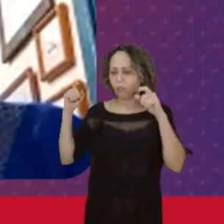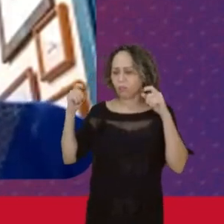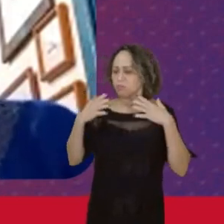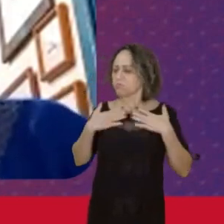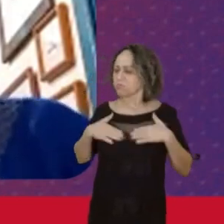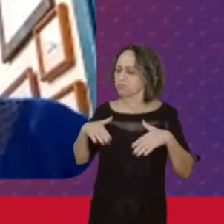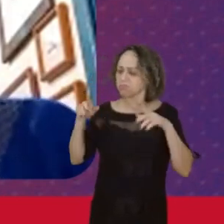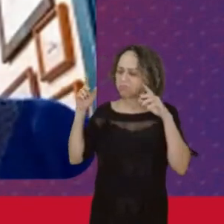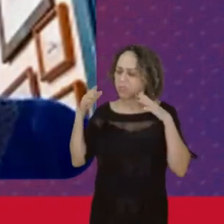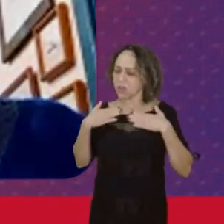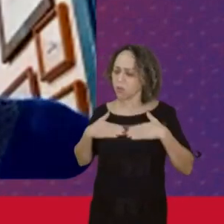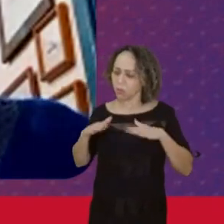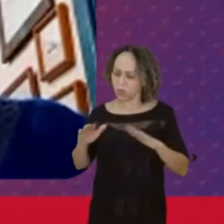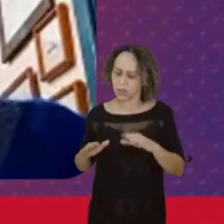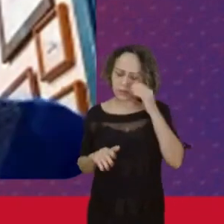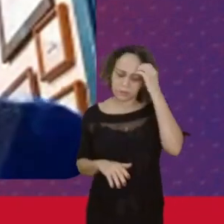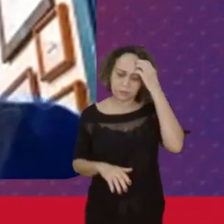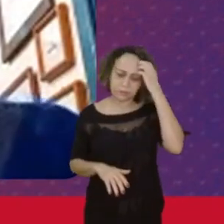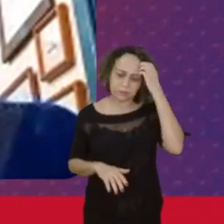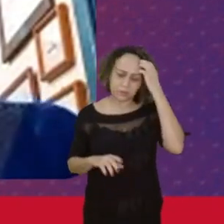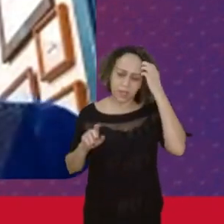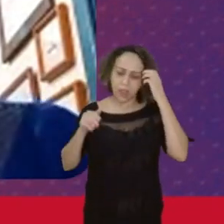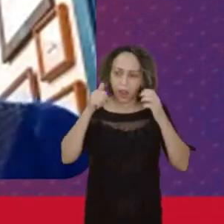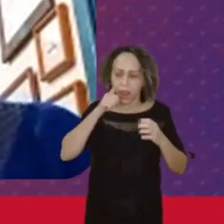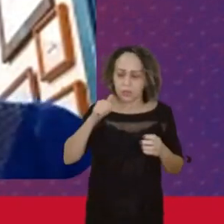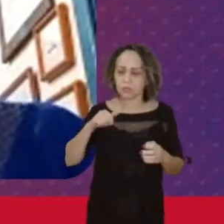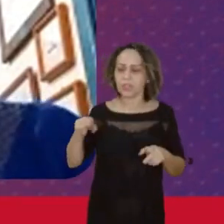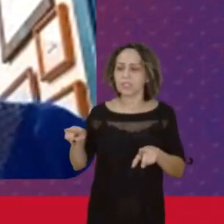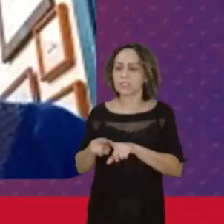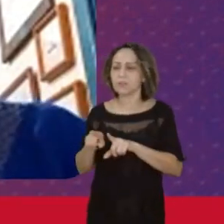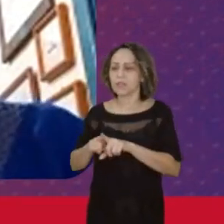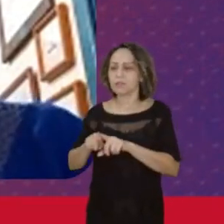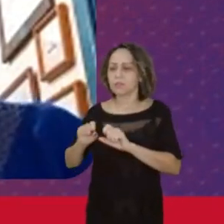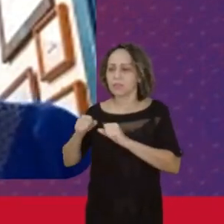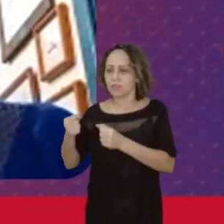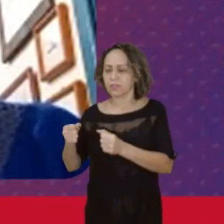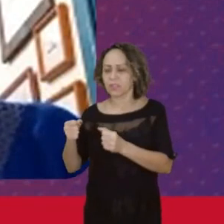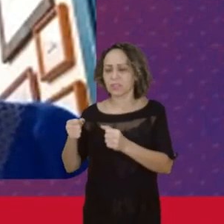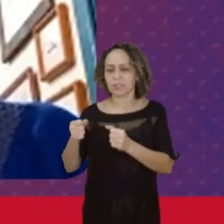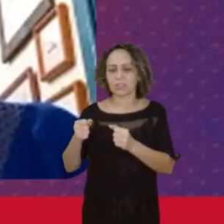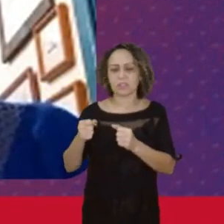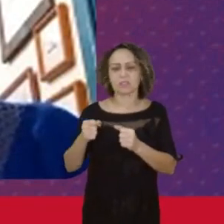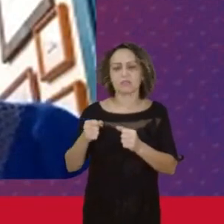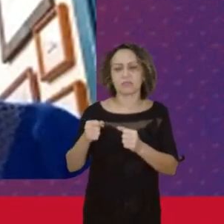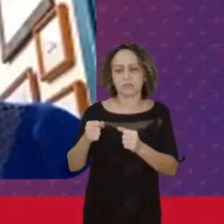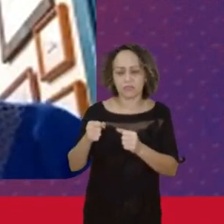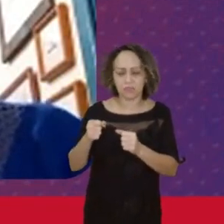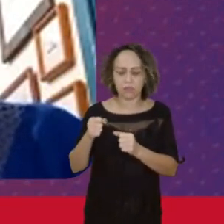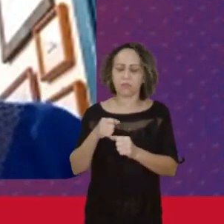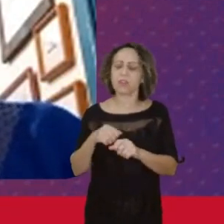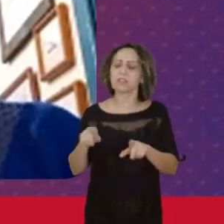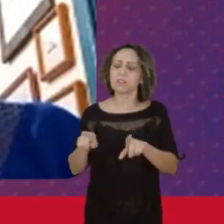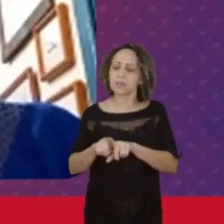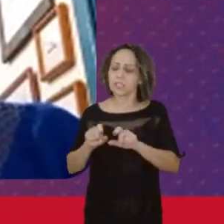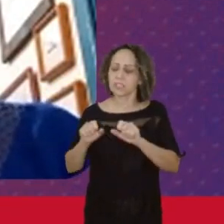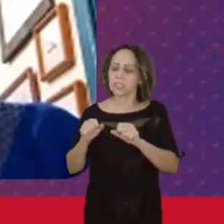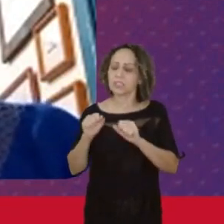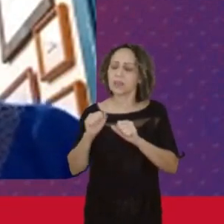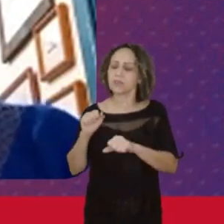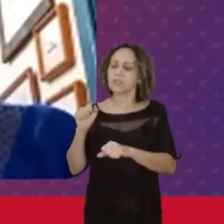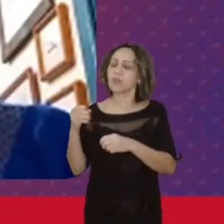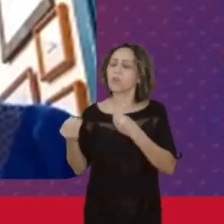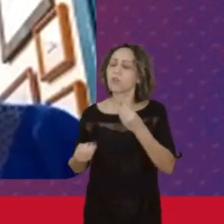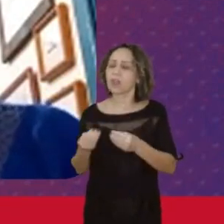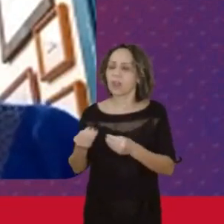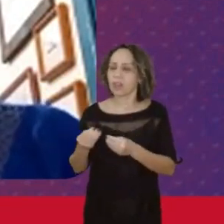advogadas, vão defender artistas, vão defender a anistia política, que é a